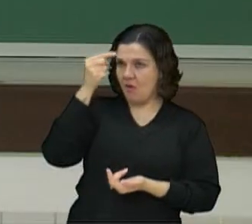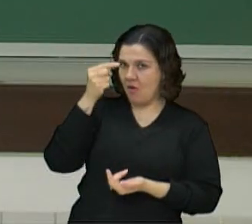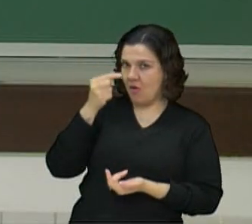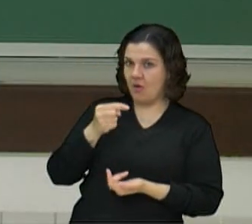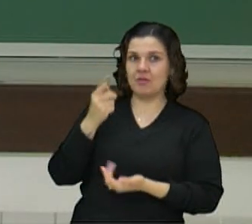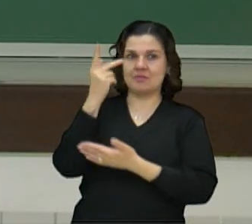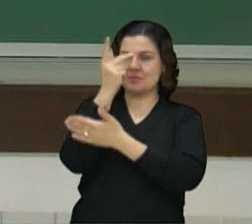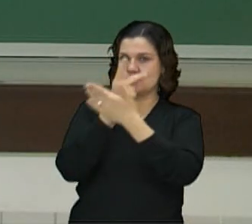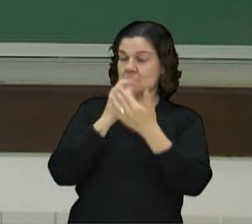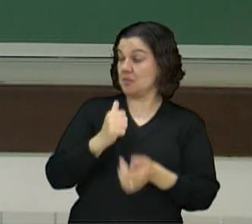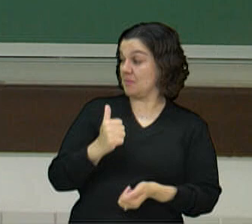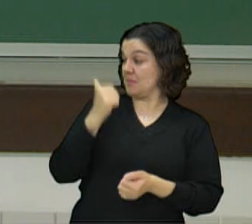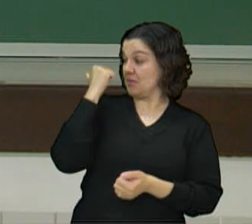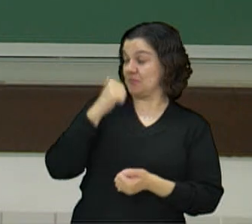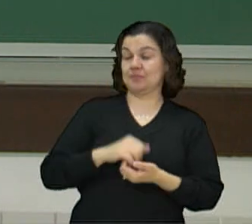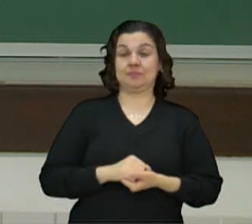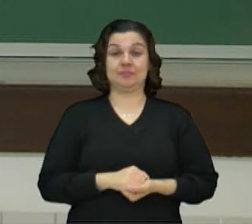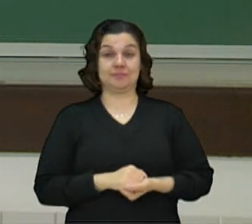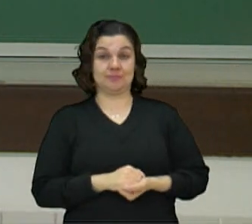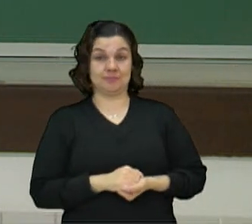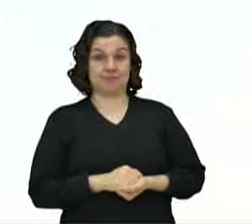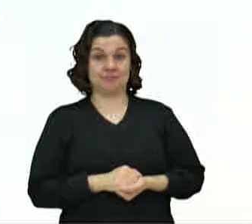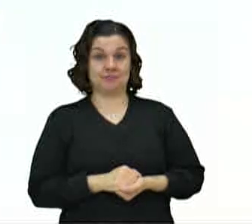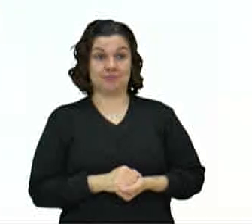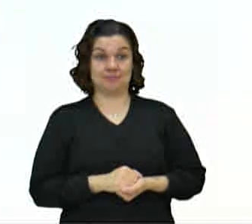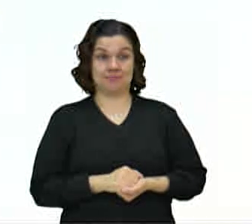olhada nessa imagem aqui, então.